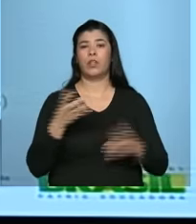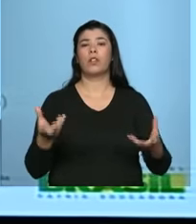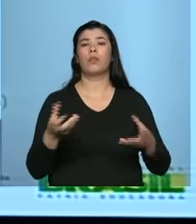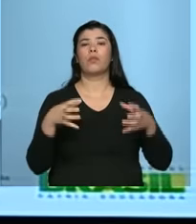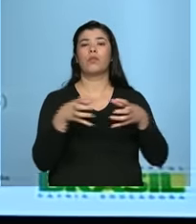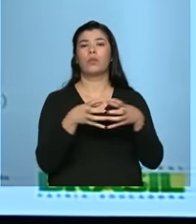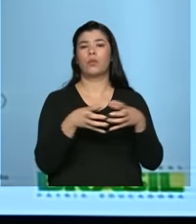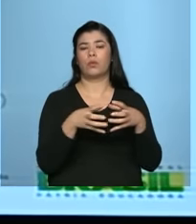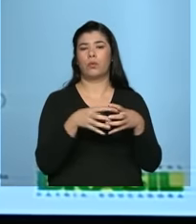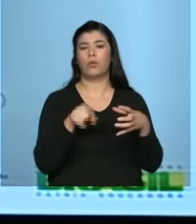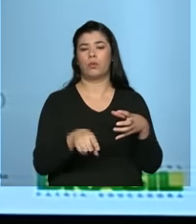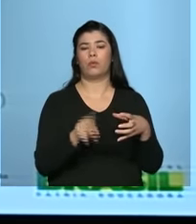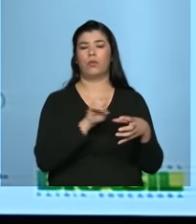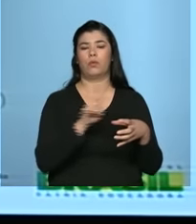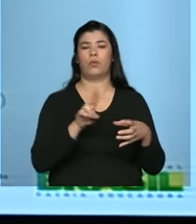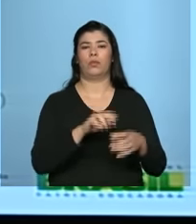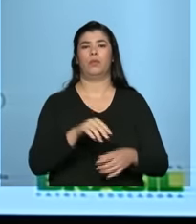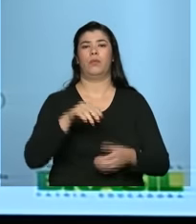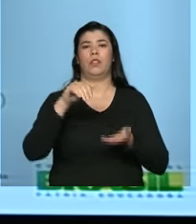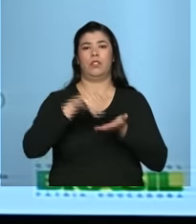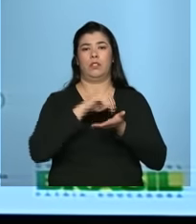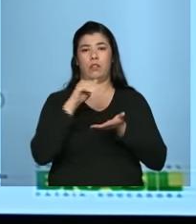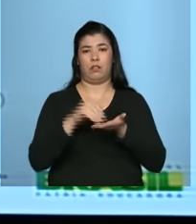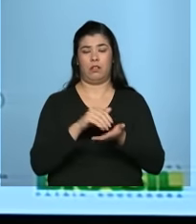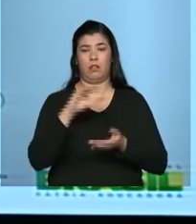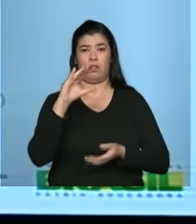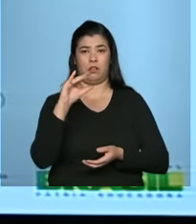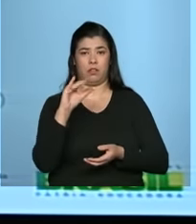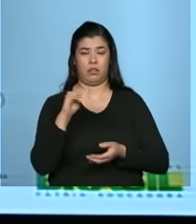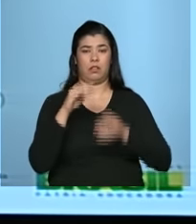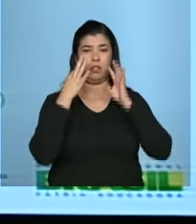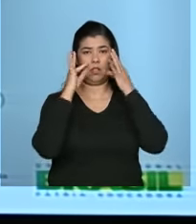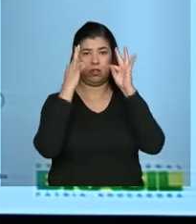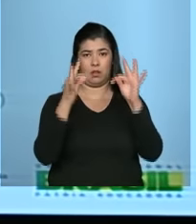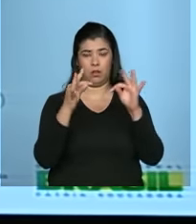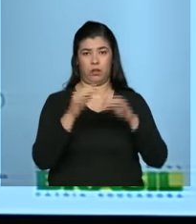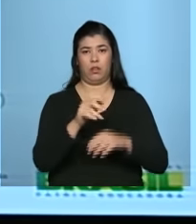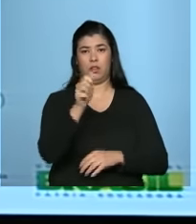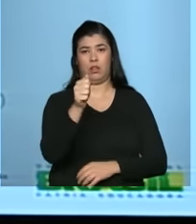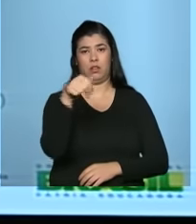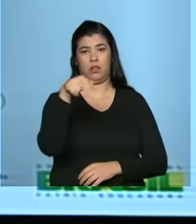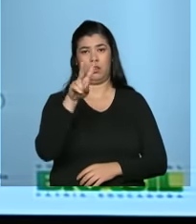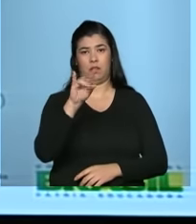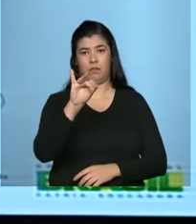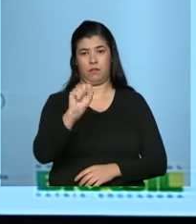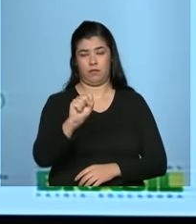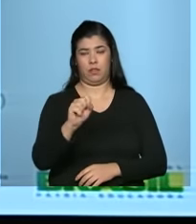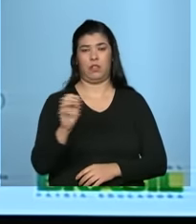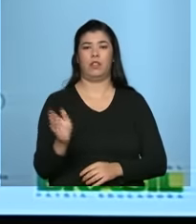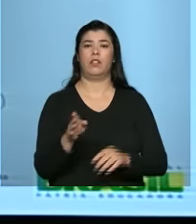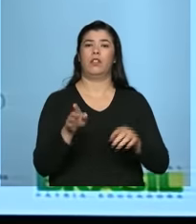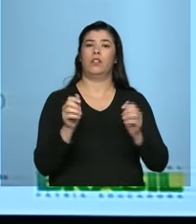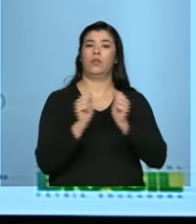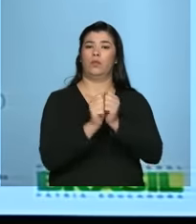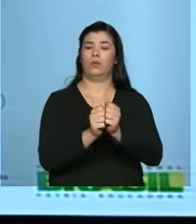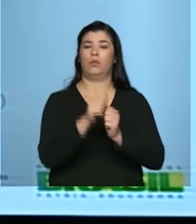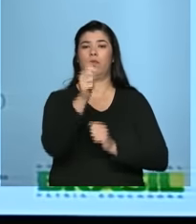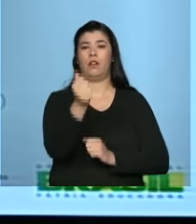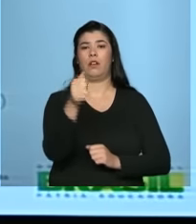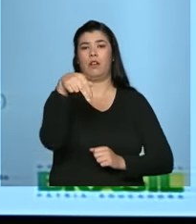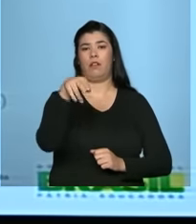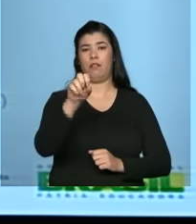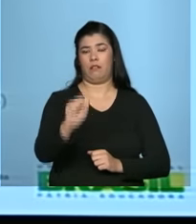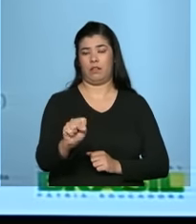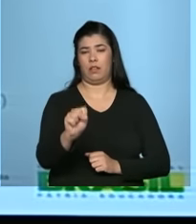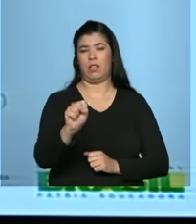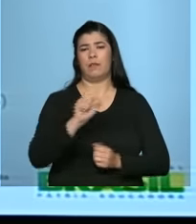Saúde pela SAS pela secretaria de ciência tecnológica pela Anvisa pela NS é por isso que eu fiz questão de agradecer mas nós acabamos tendo